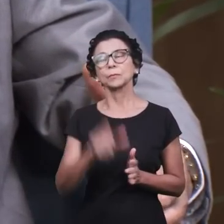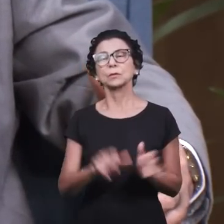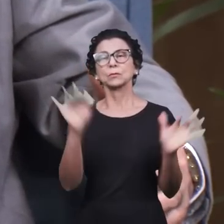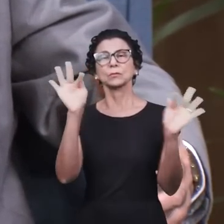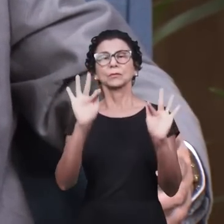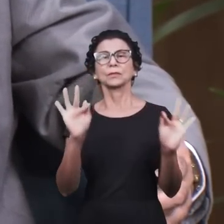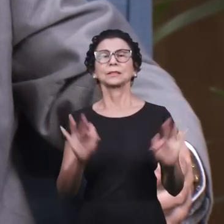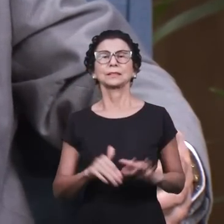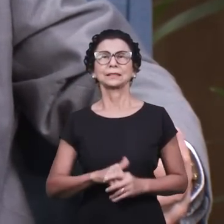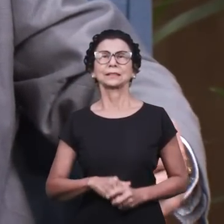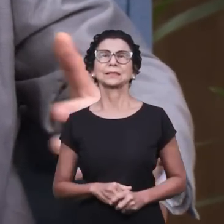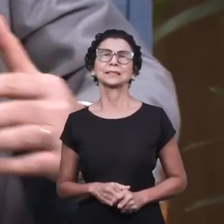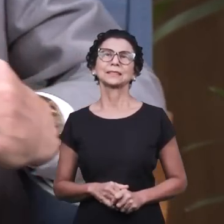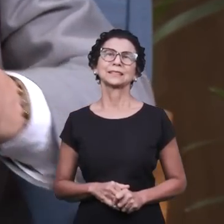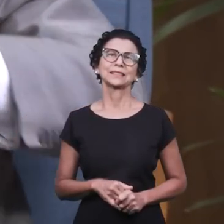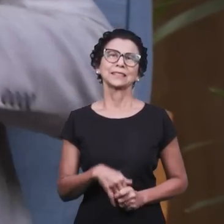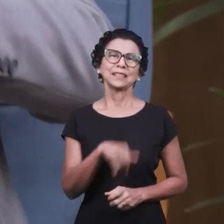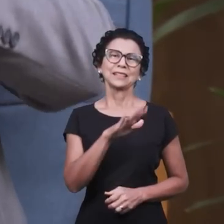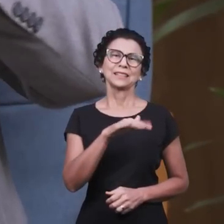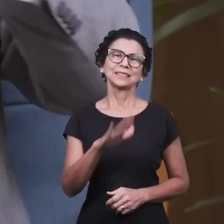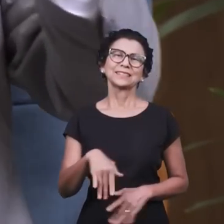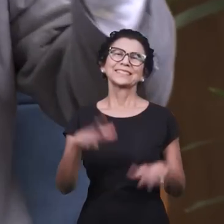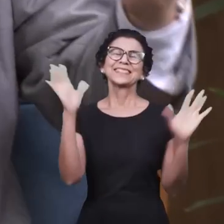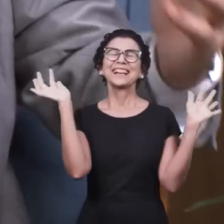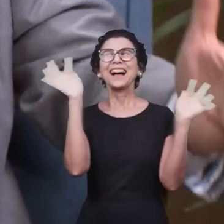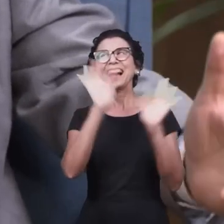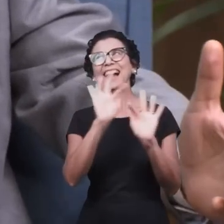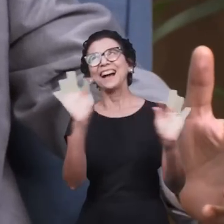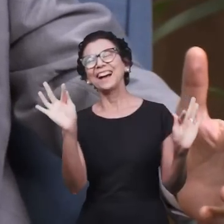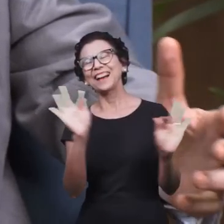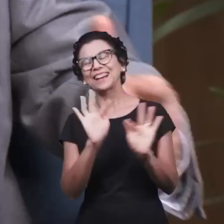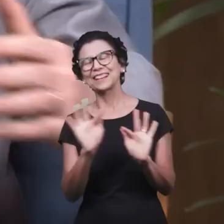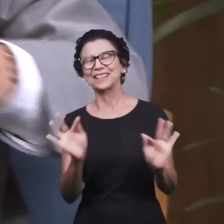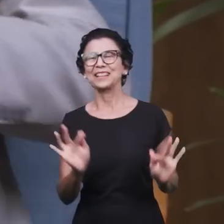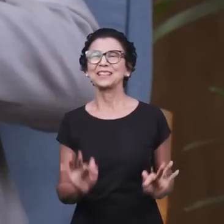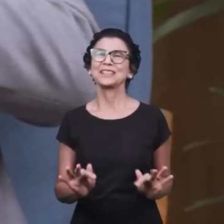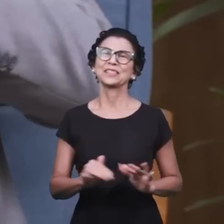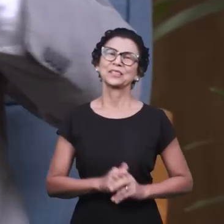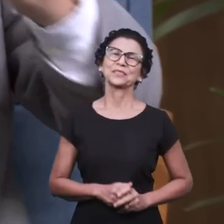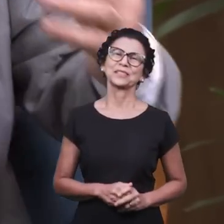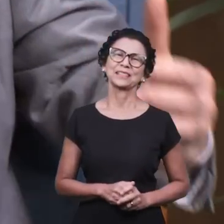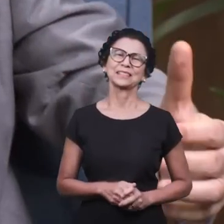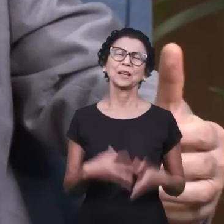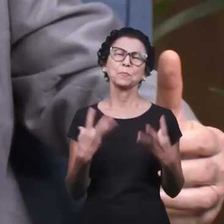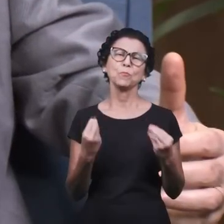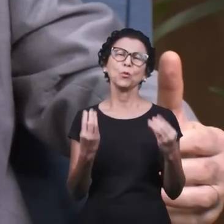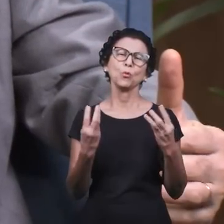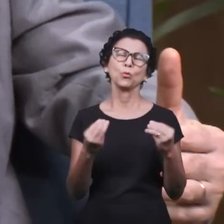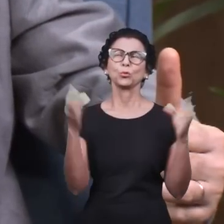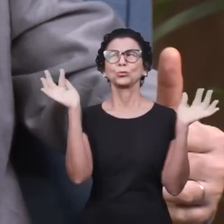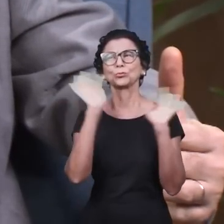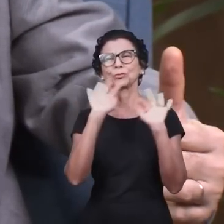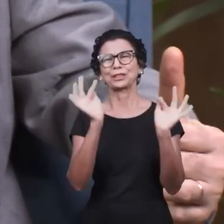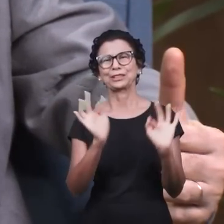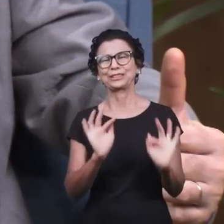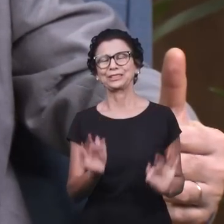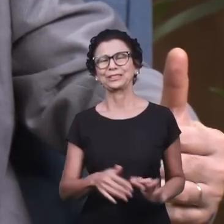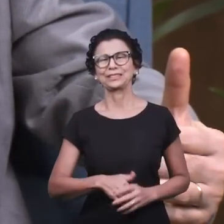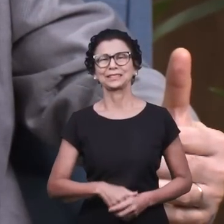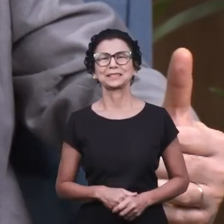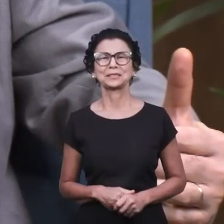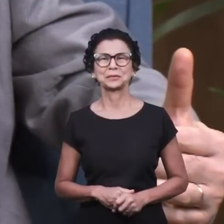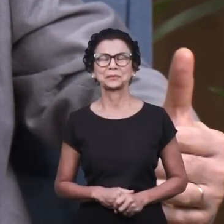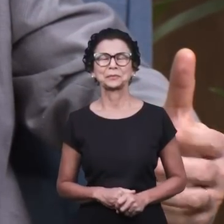crianças gravou um vídeo e mandou, ela disse assim, é muito feliz, né? Bem-aventurado é muito isso mesmo, feliz. eu lembro. Né? E é